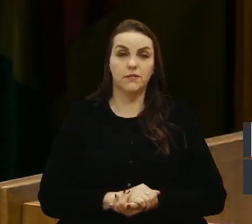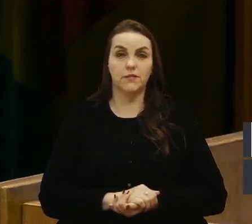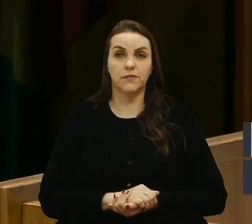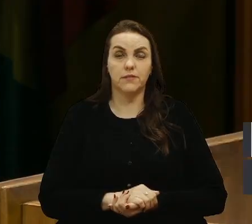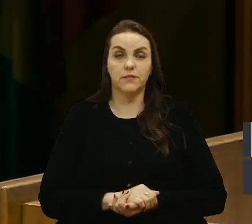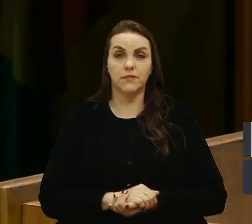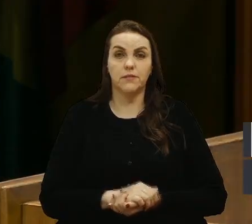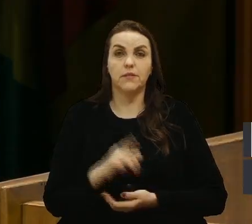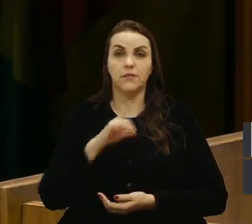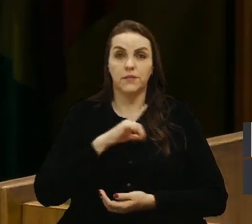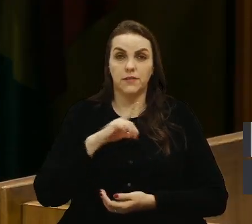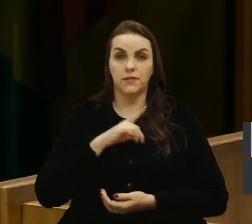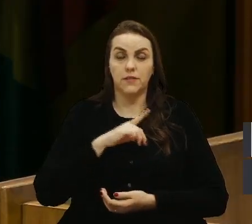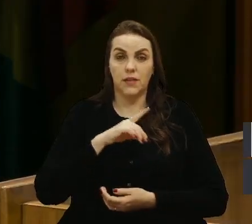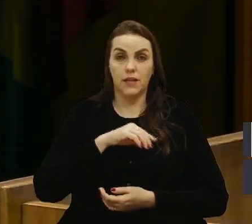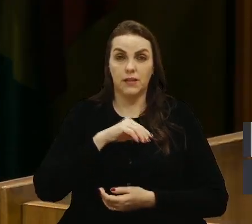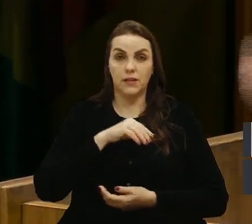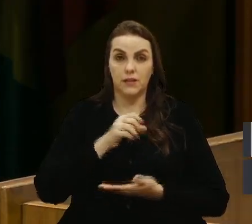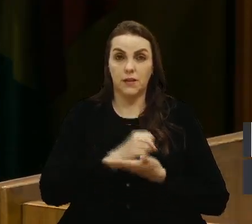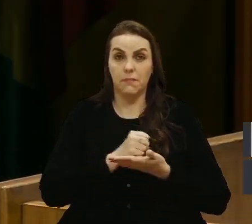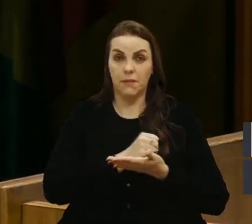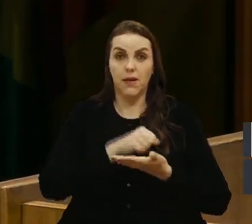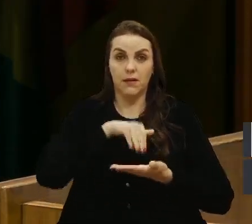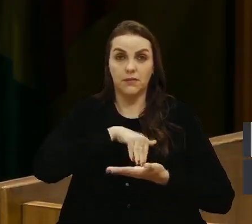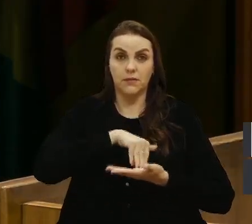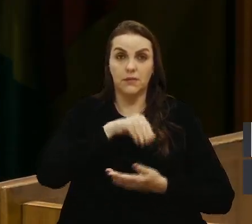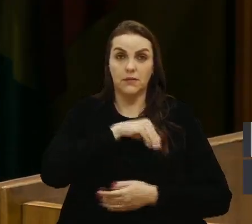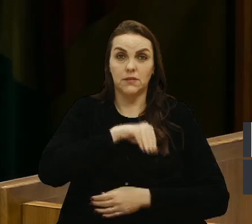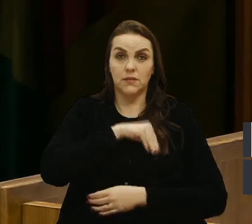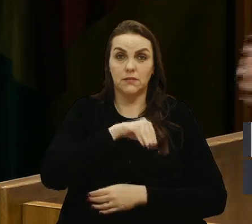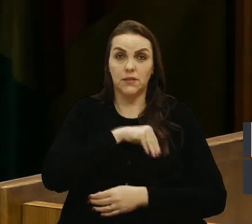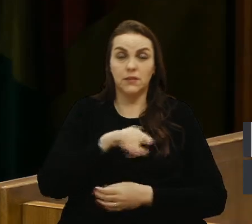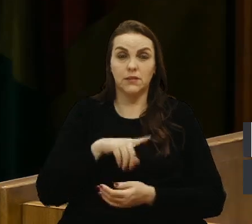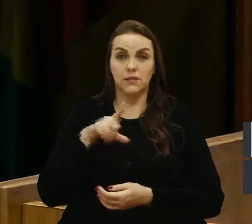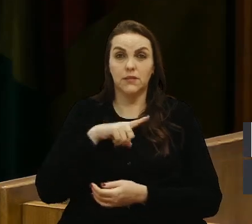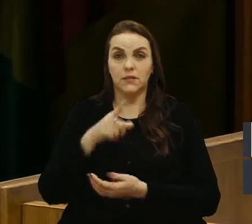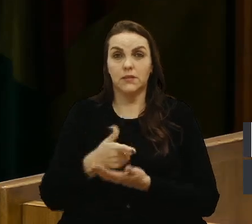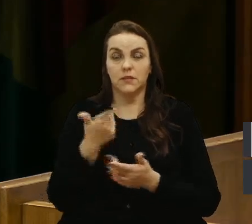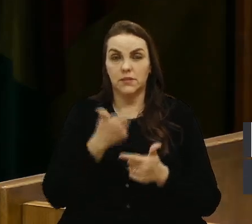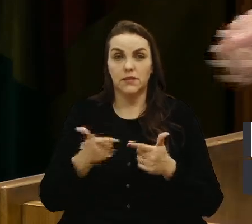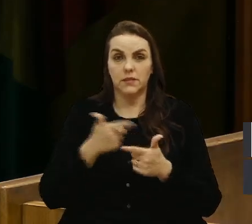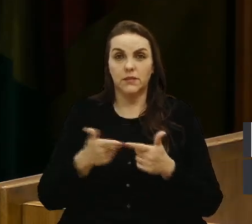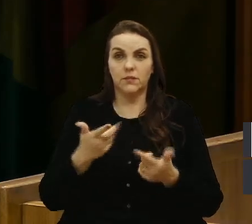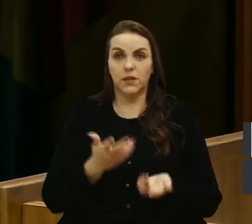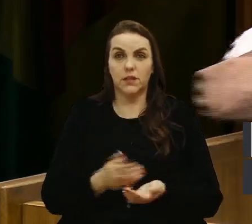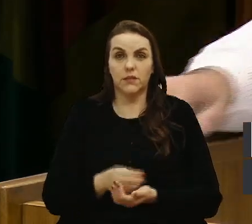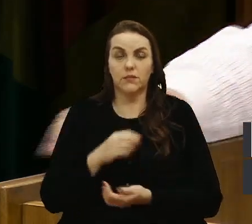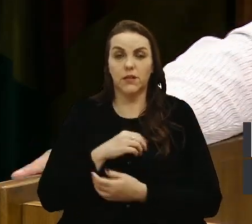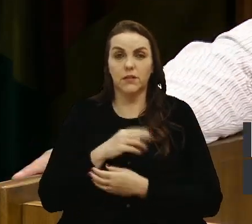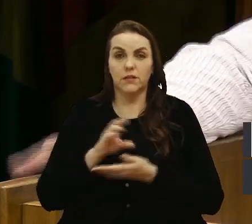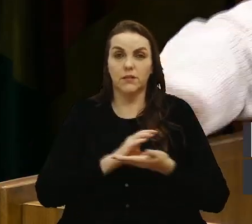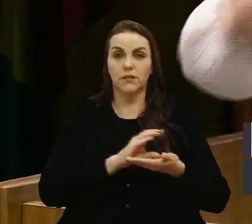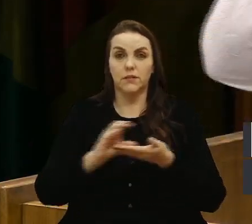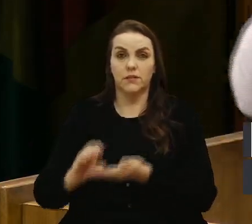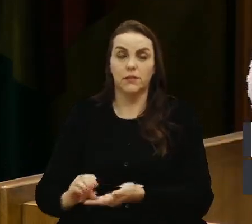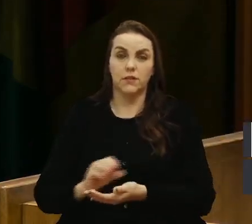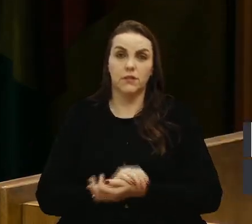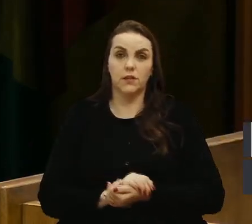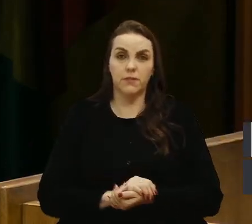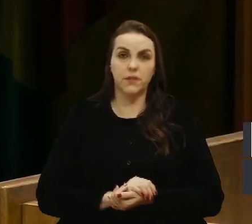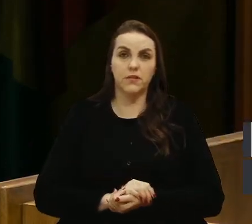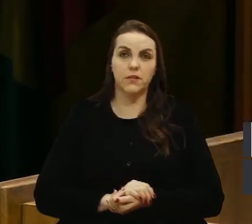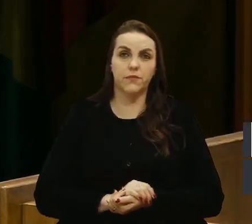que tem o piso salarial da mesma forma com problema para ser repassado, e